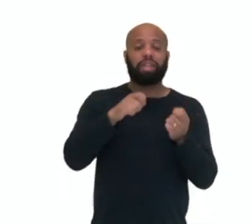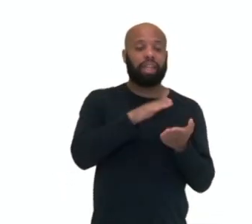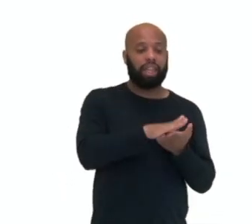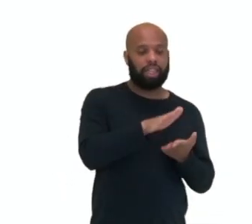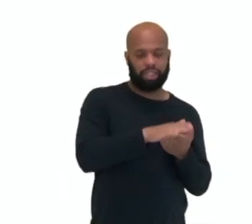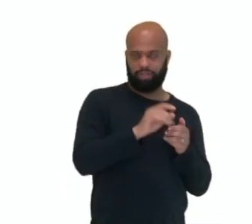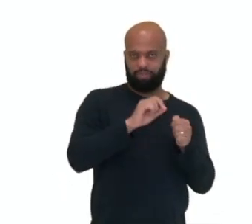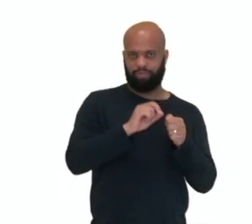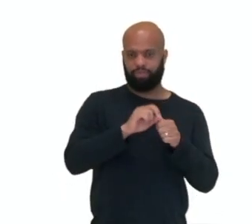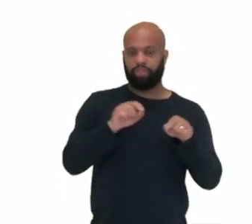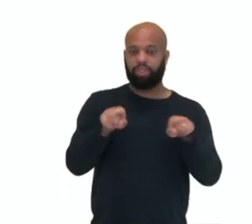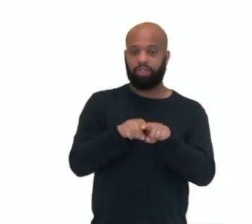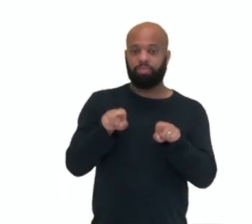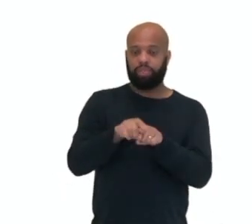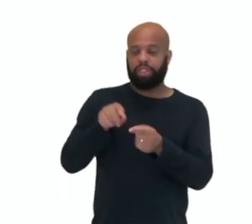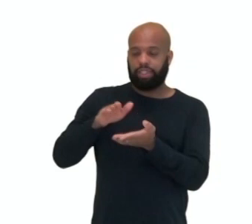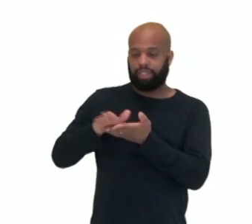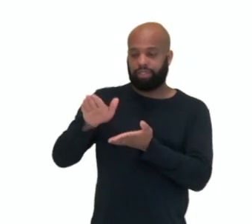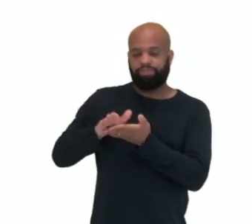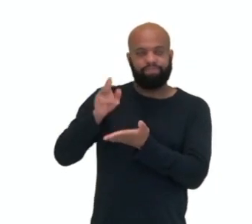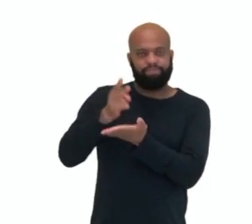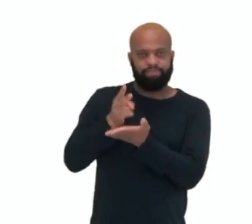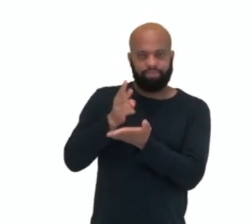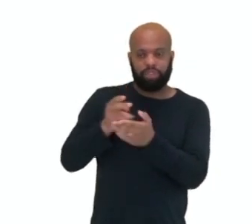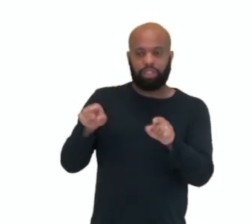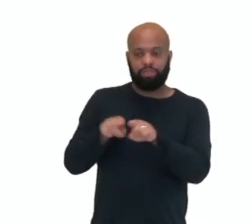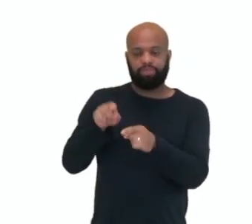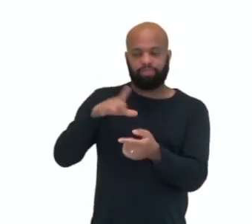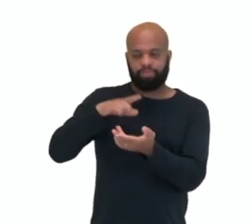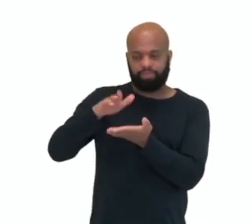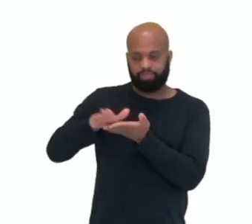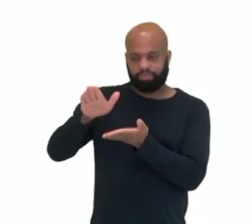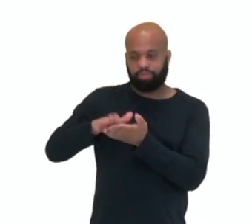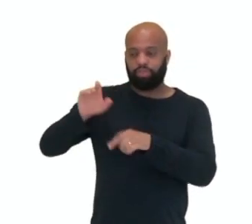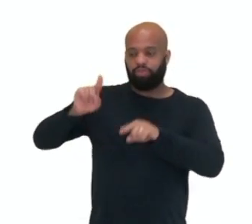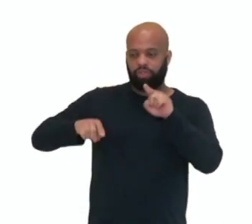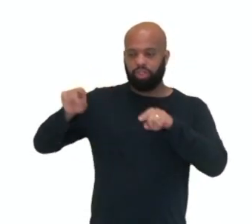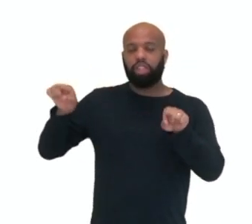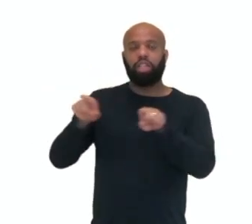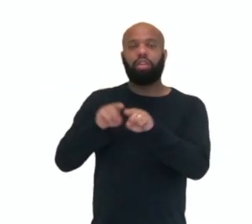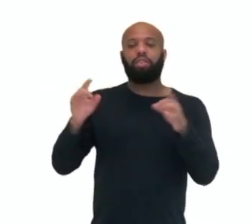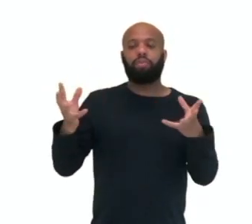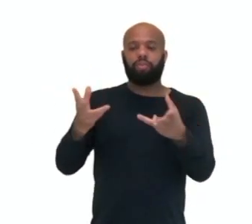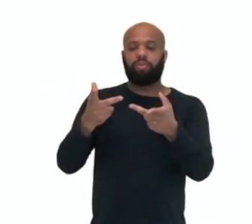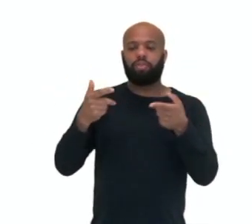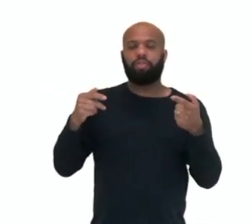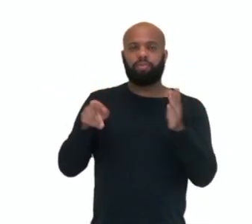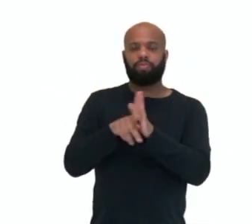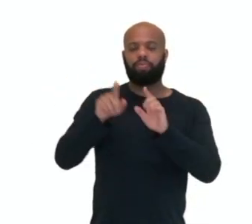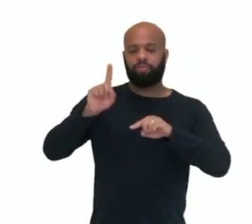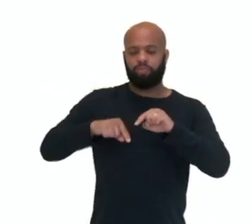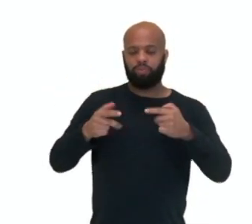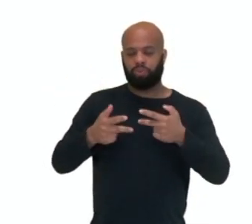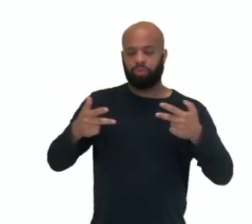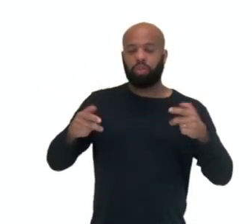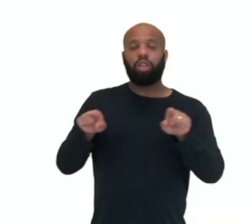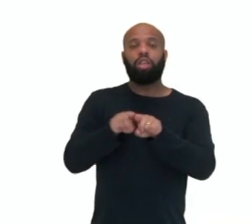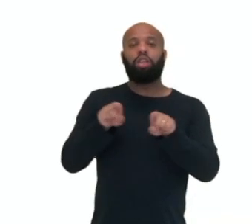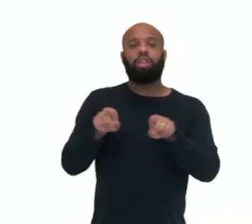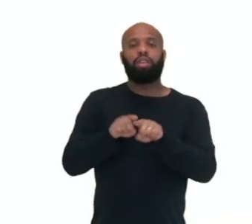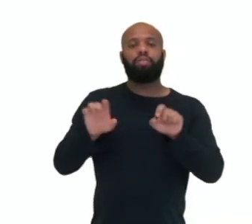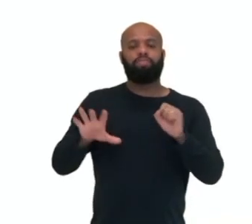as despesas fixas e as despesas variáveis, qualidade do produto, bem como a sua